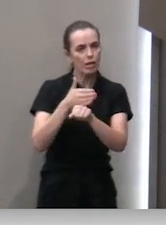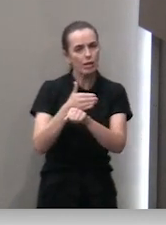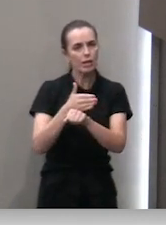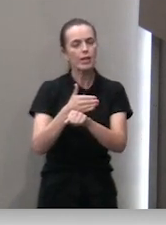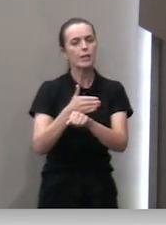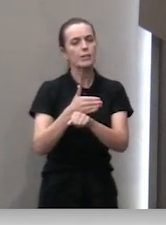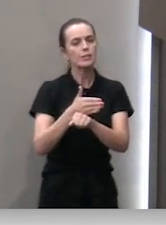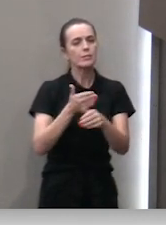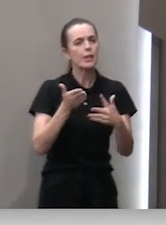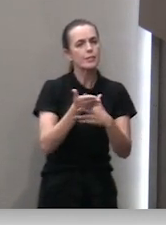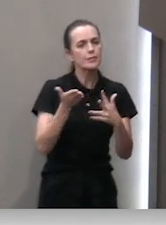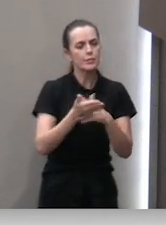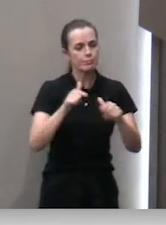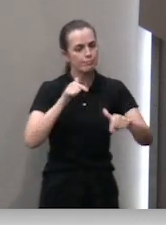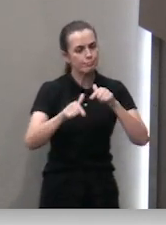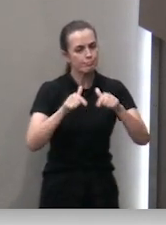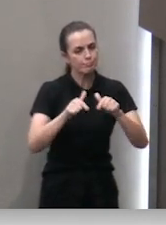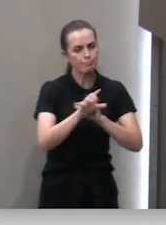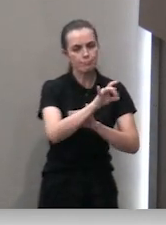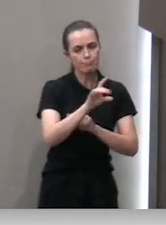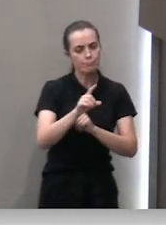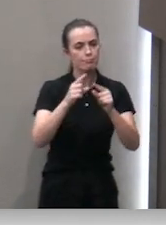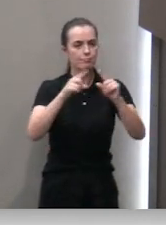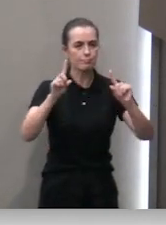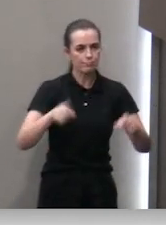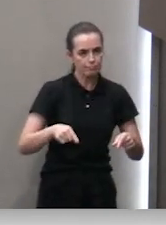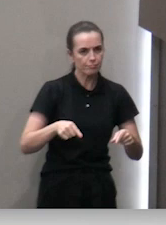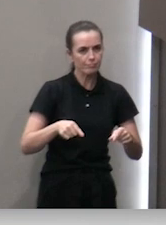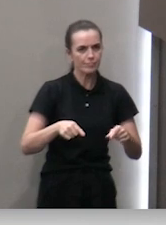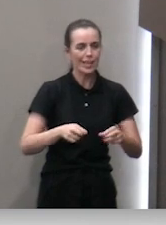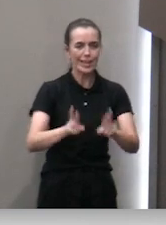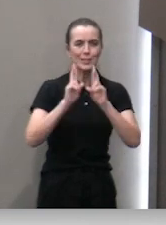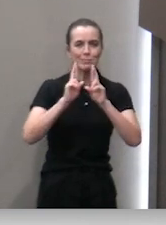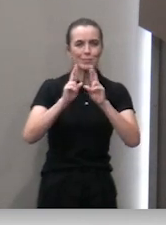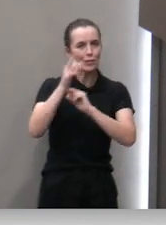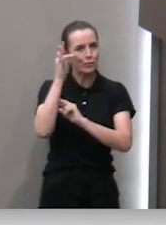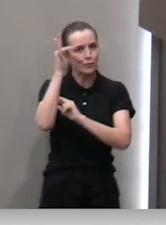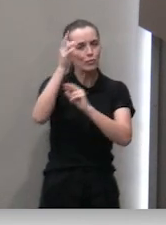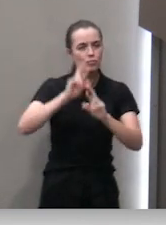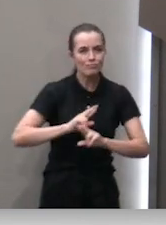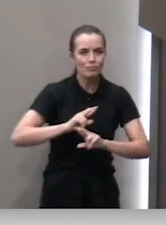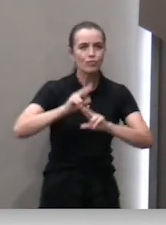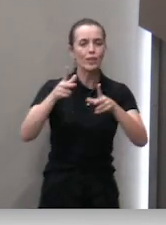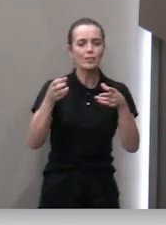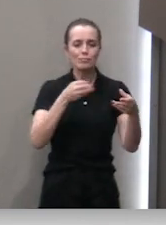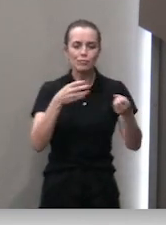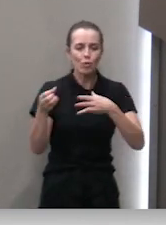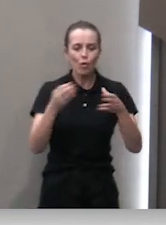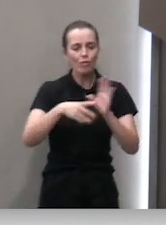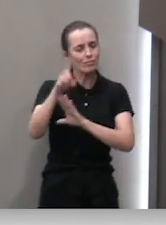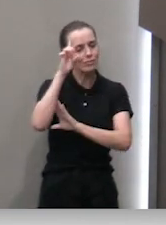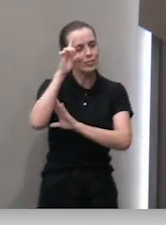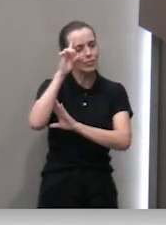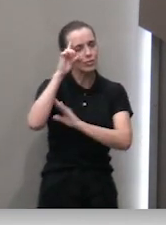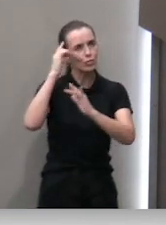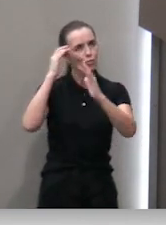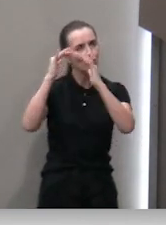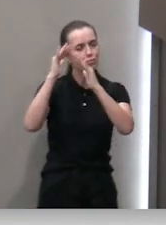Simpasso e do trabalho de cada servidor, a esperança de um futuro diferente se renova a cada dia.